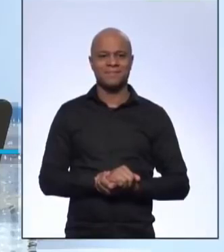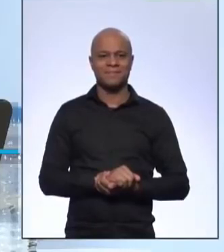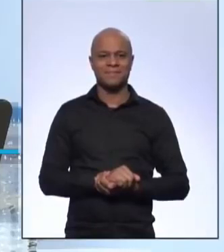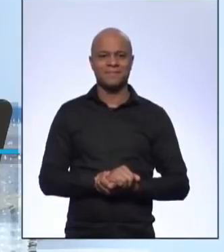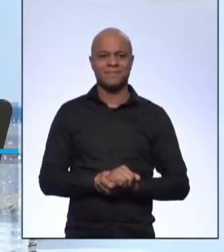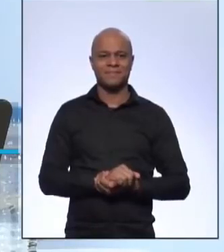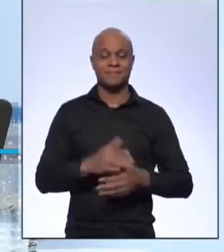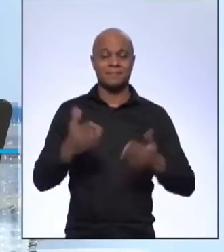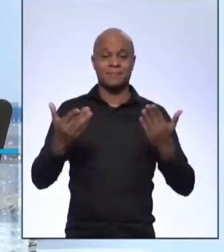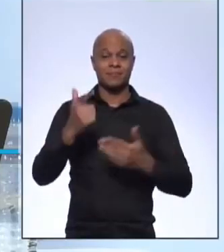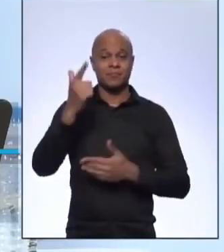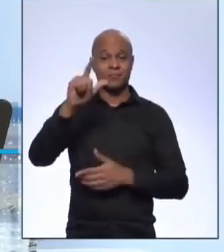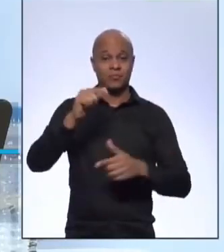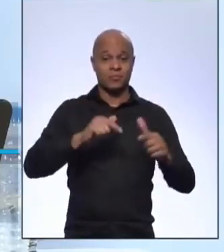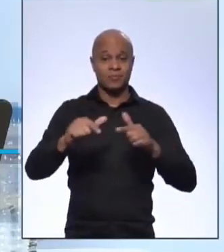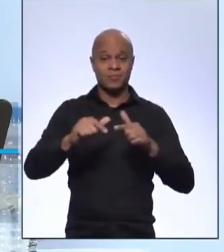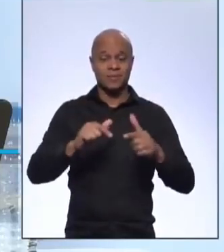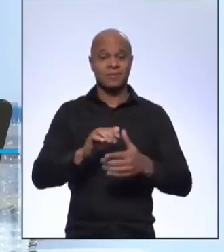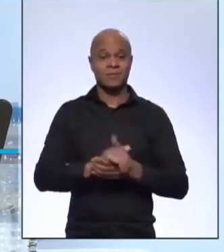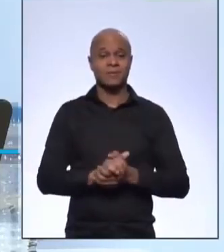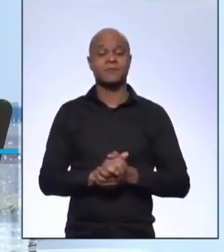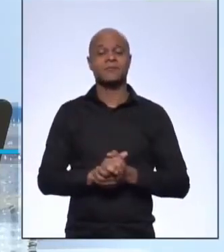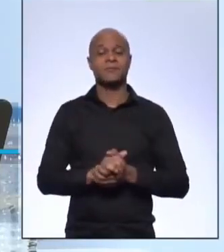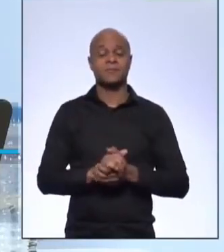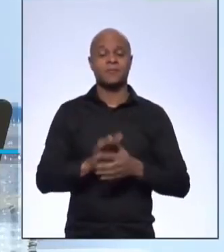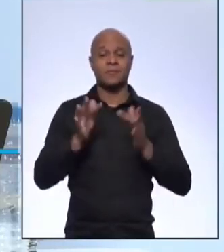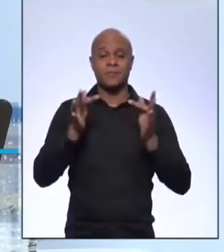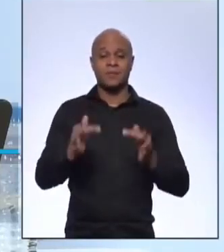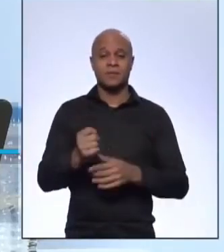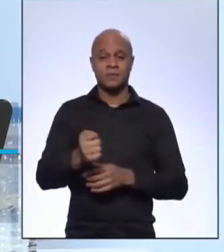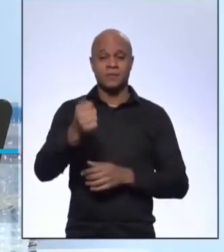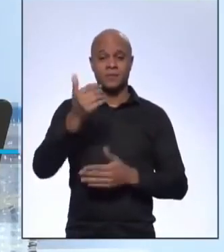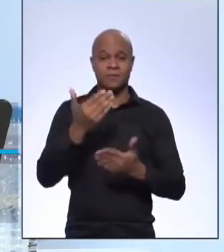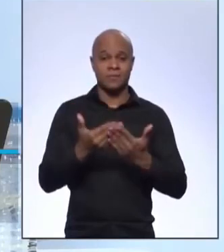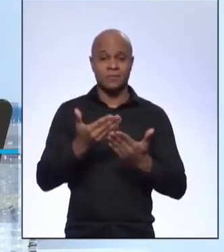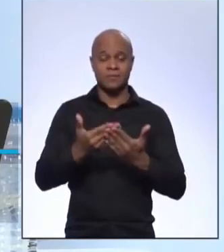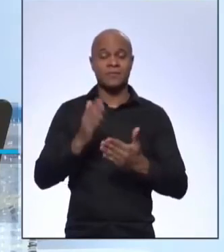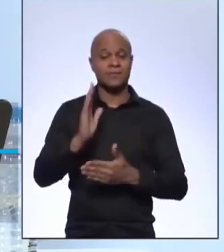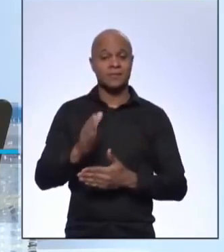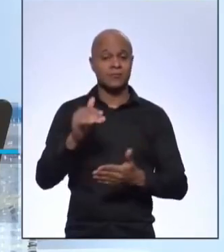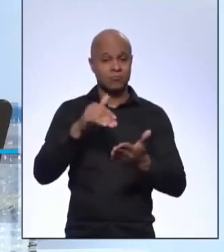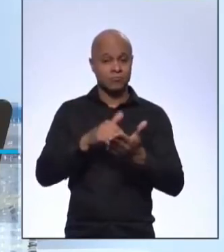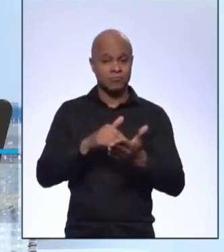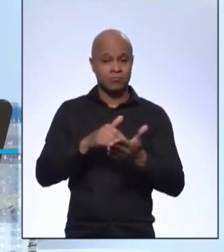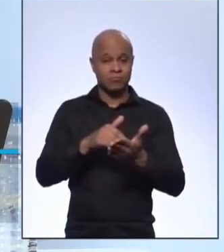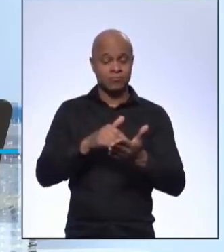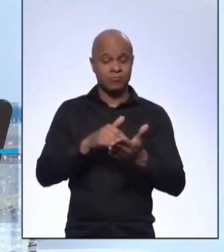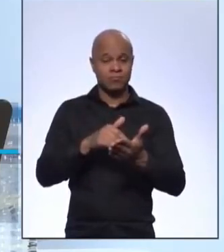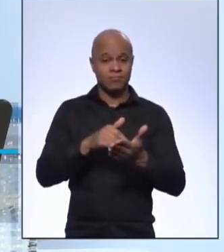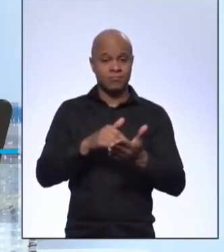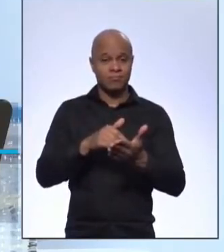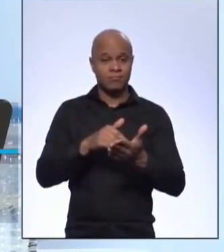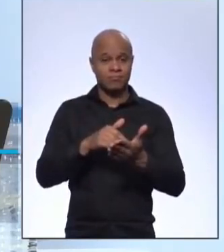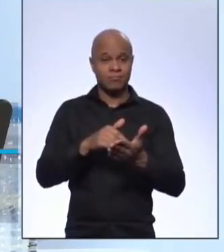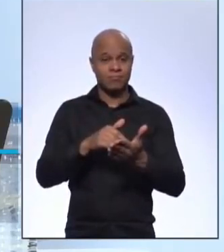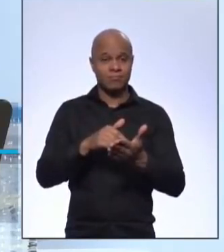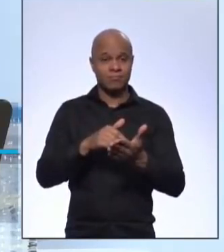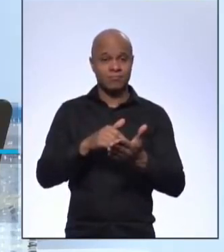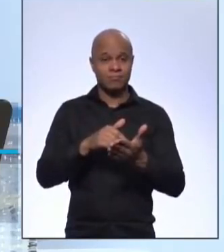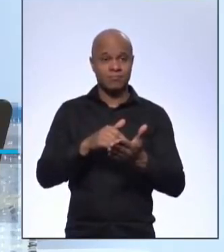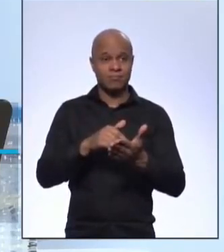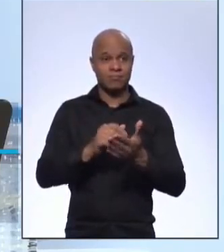atividade complementar, né? Já estamos no final da nossa aula, na última etapa, e a professora Milene vai fazer